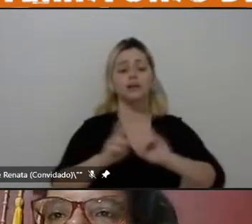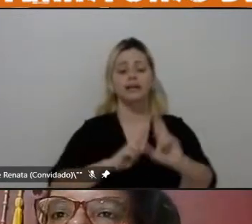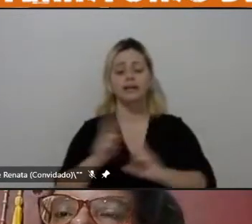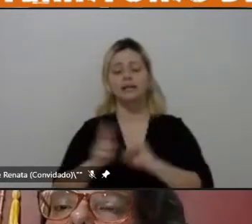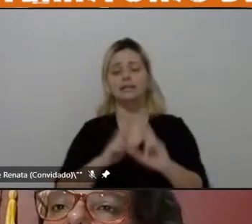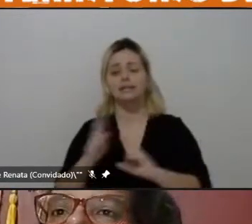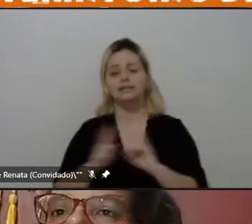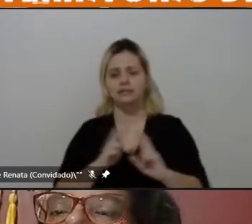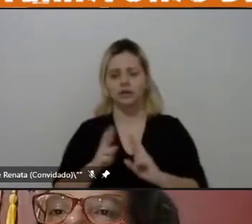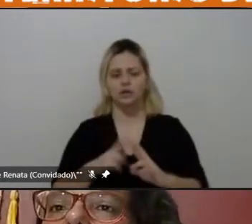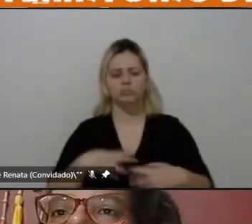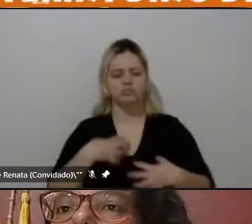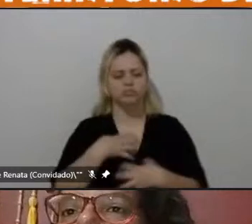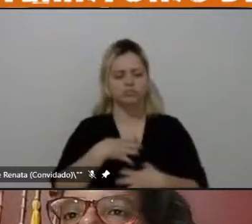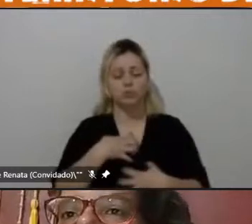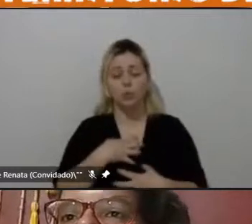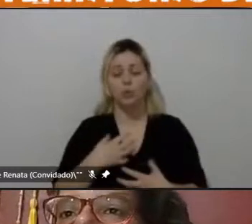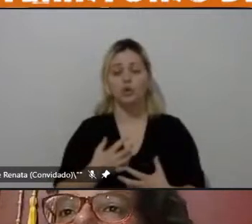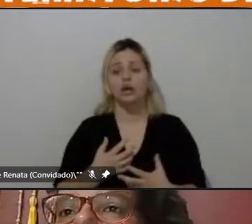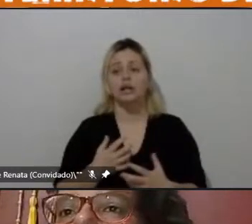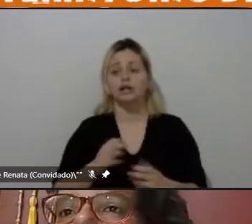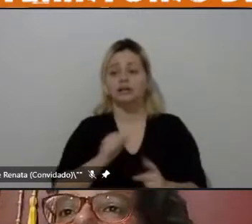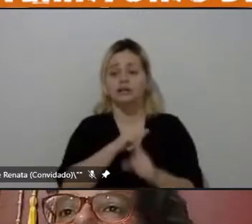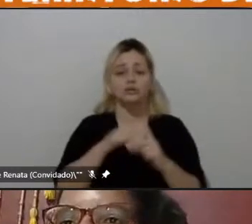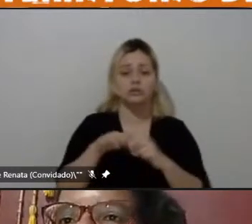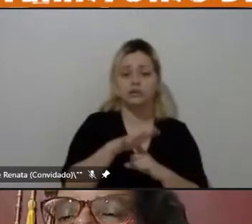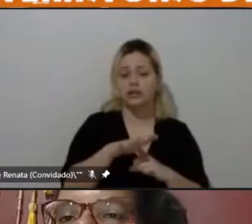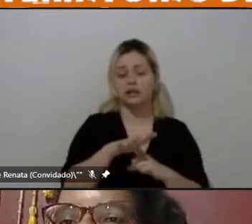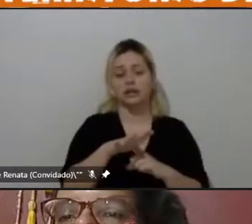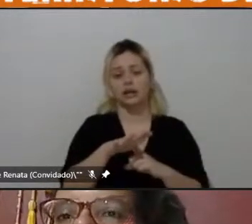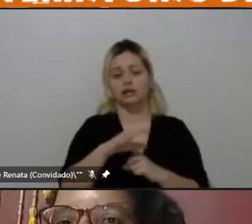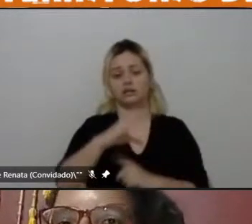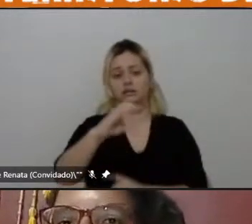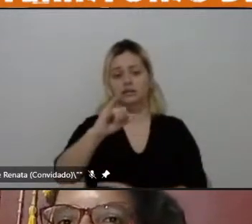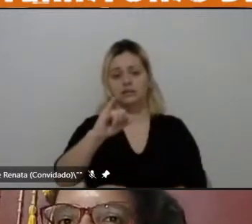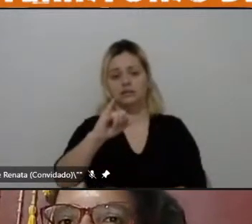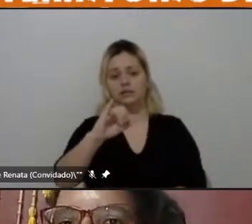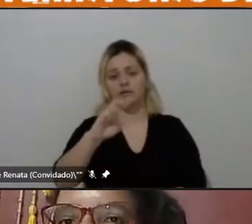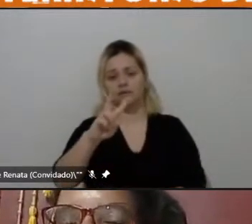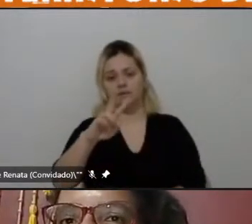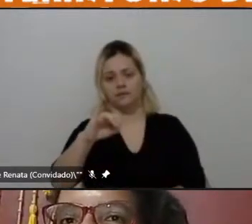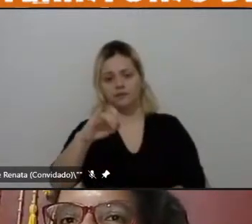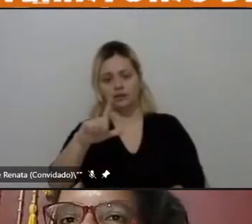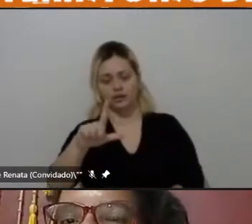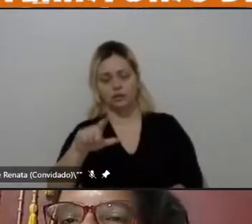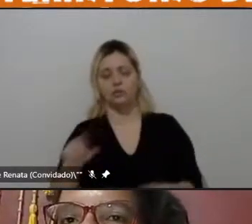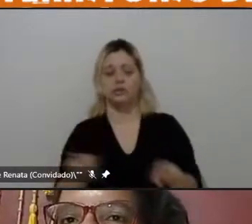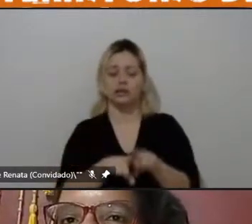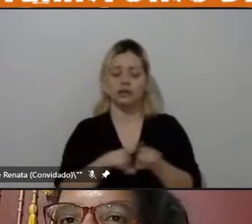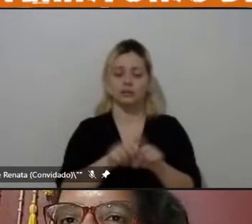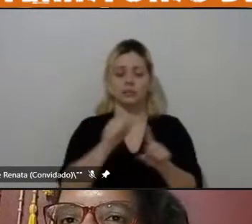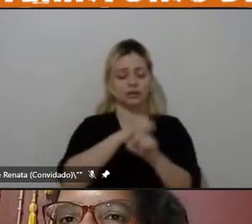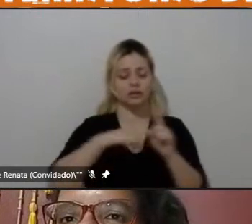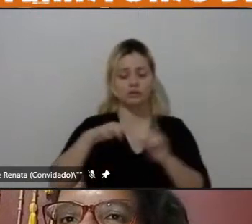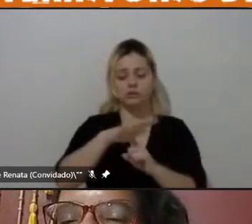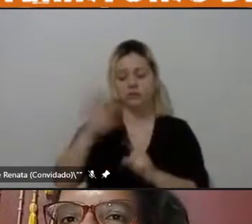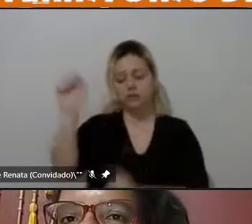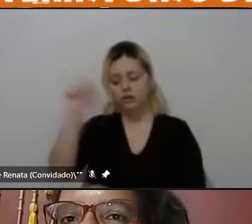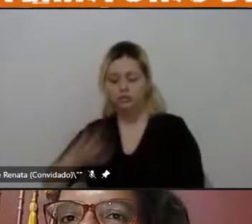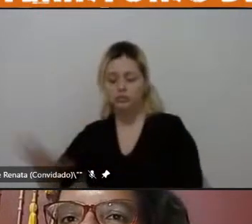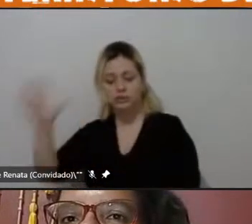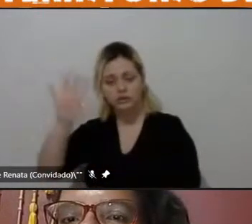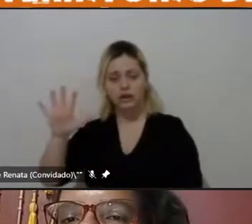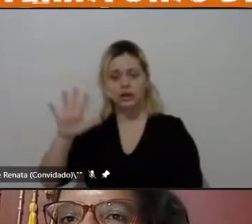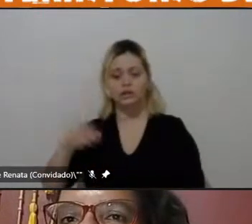muito dicotômica da dimensão da sociedade civil e da sociedade do Estado, né, como se naquele momento, né,